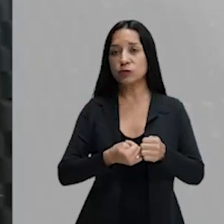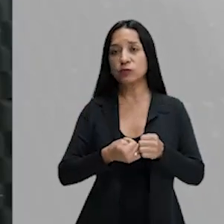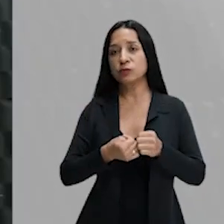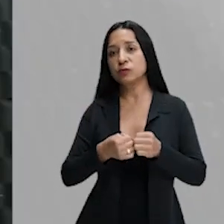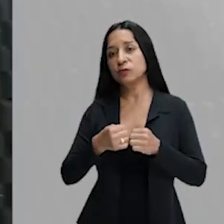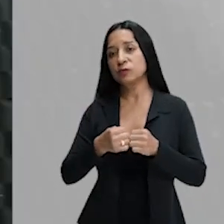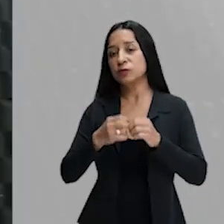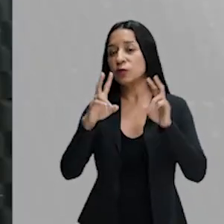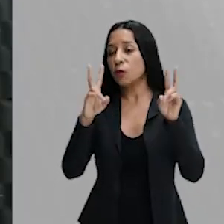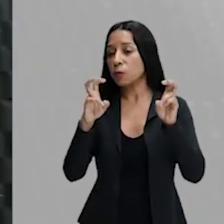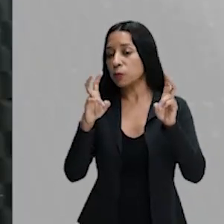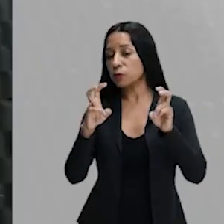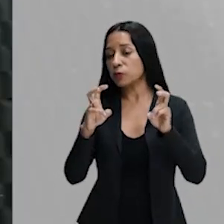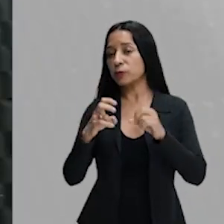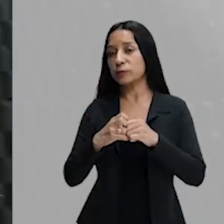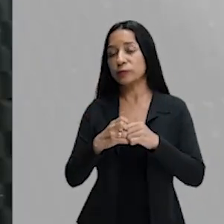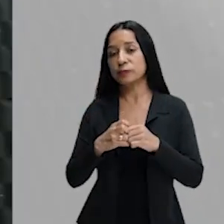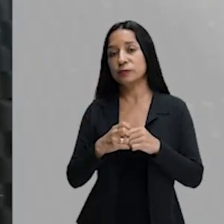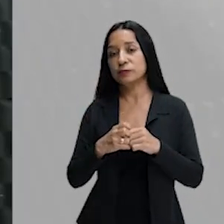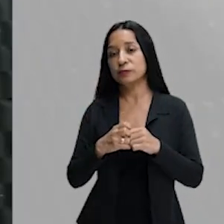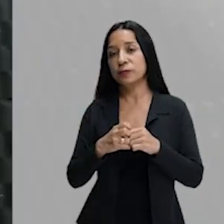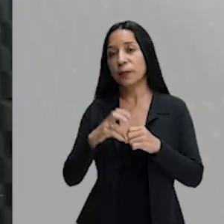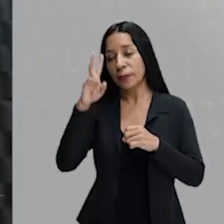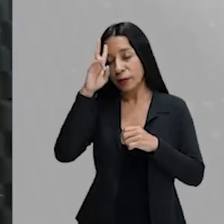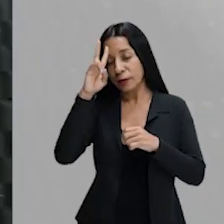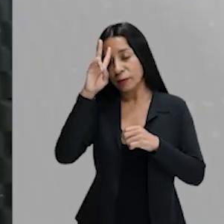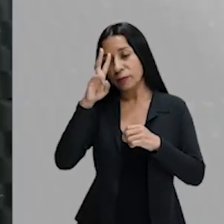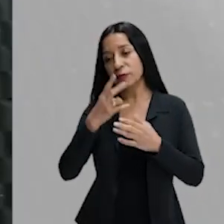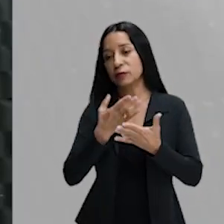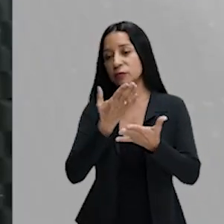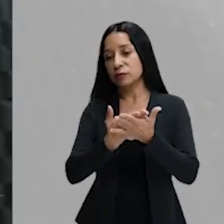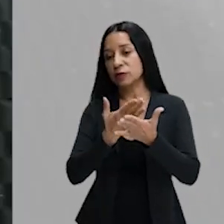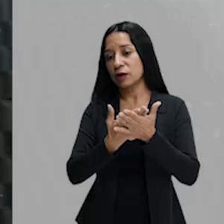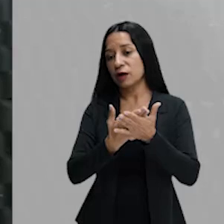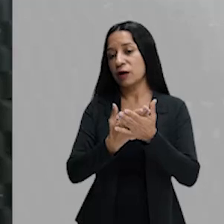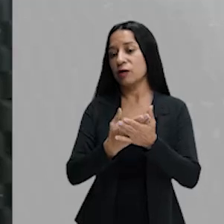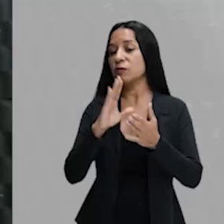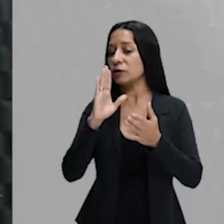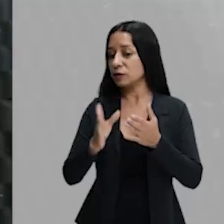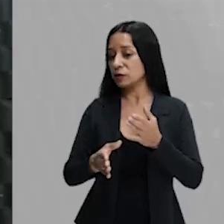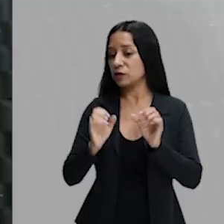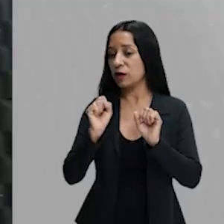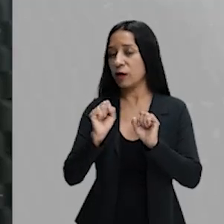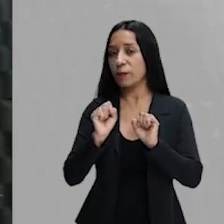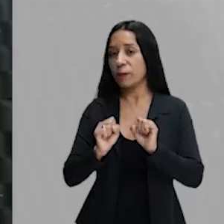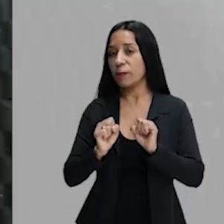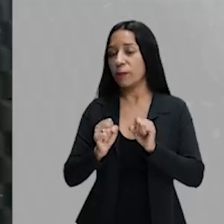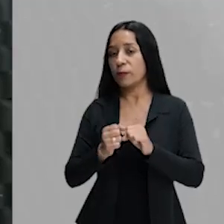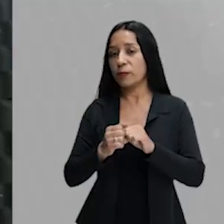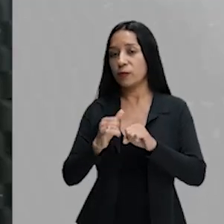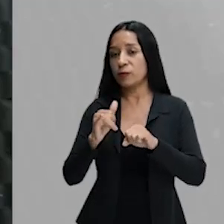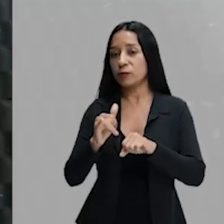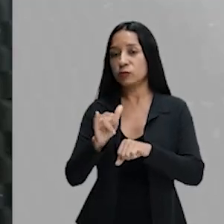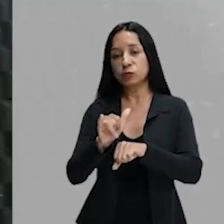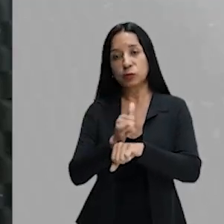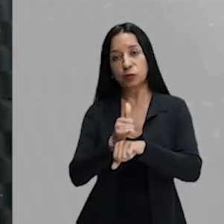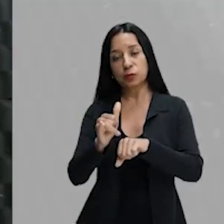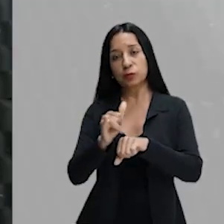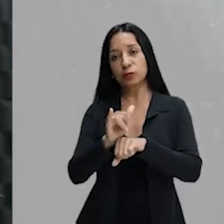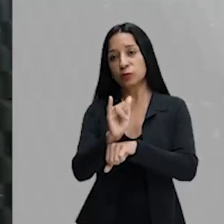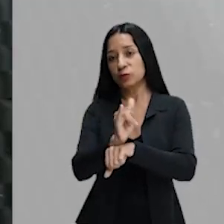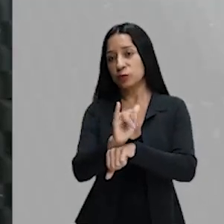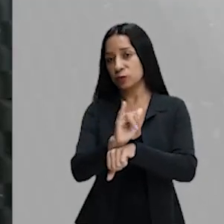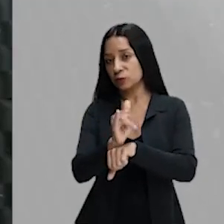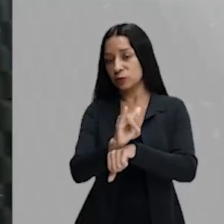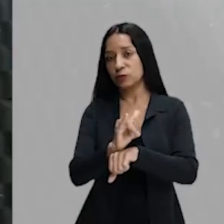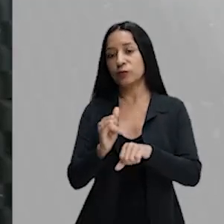esse assunto, né? Lembrando que essa aula está lá disponível para vocês na plataforma Gonçalves Dias, no canal do YouTube. É importante que você assista